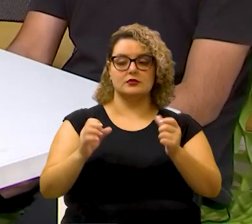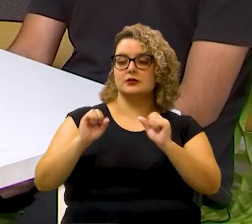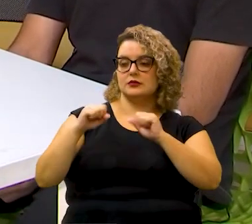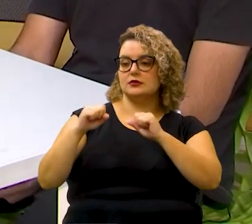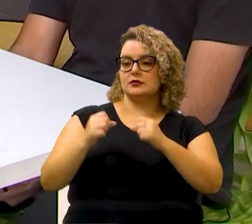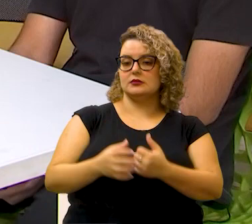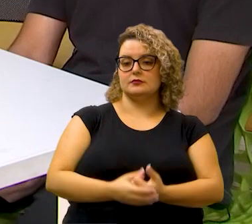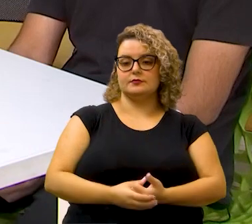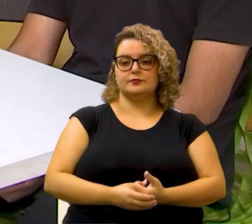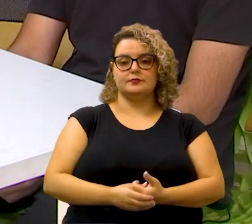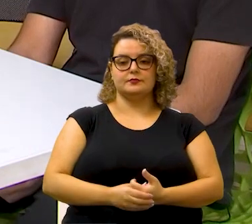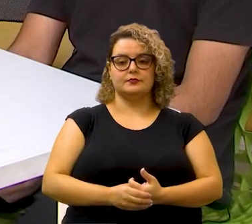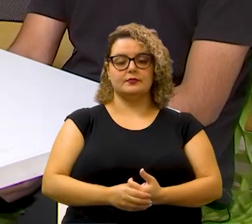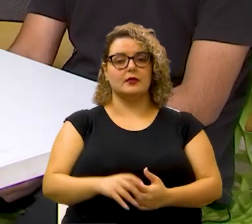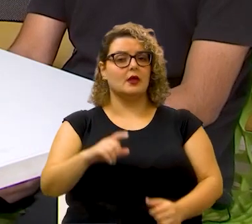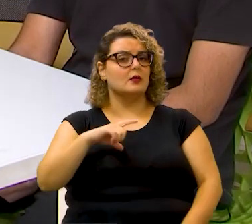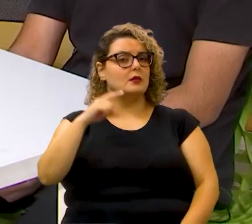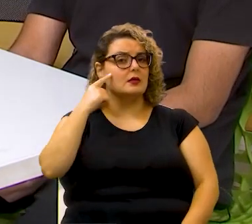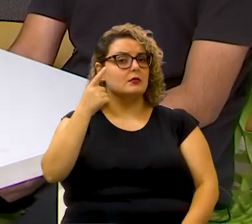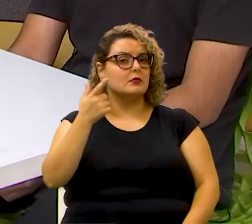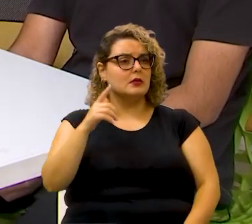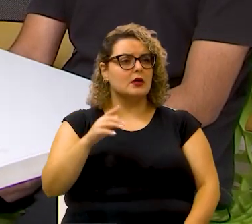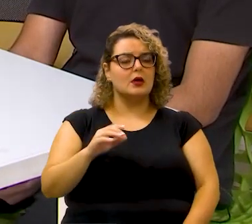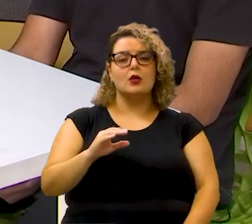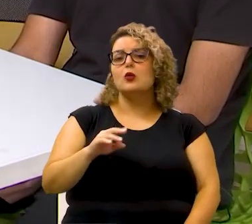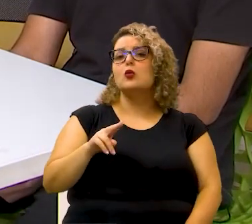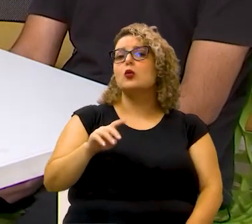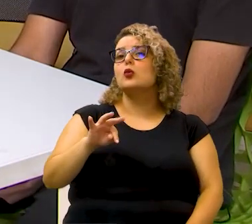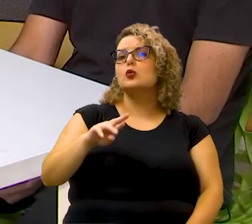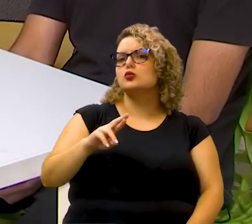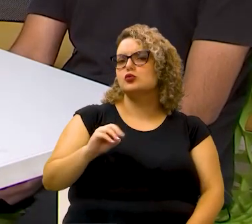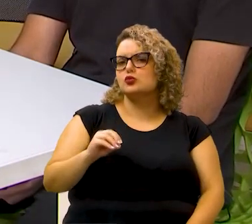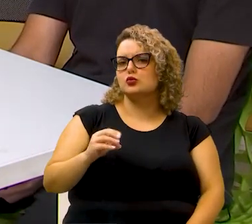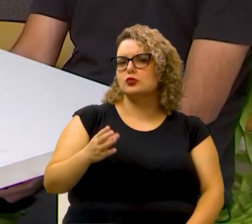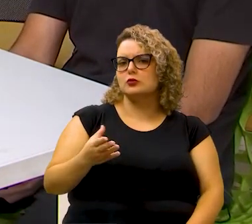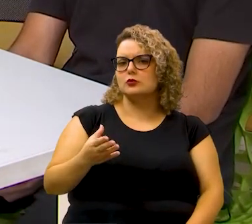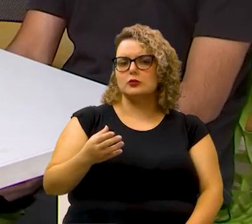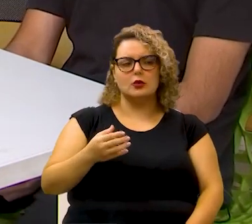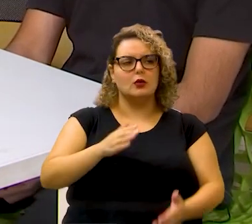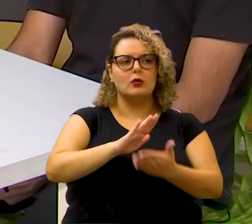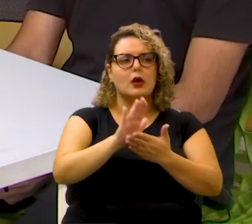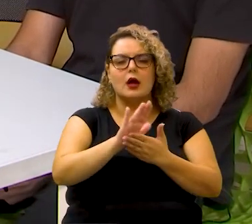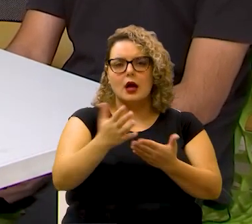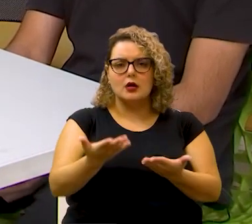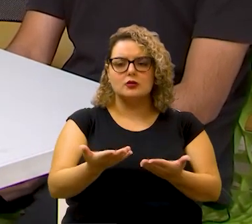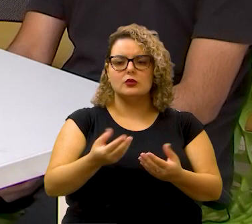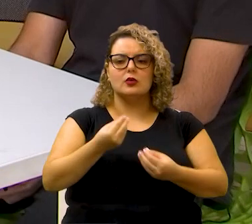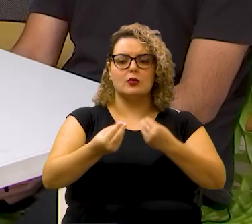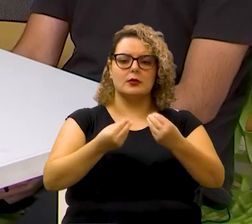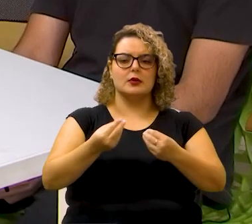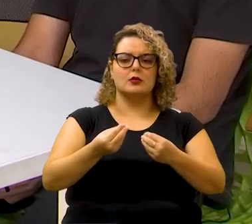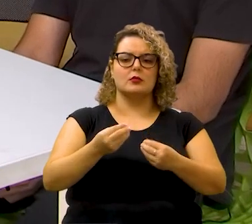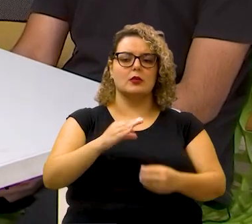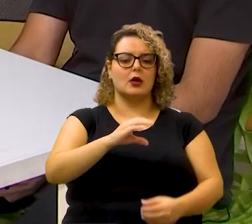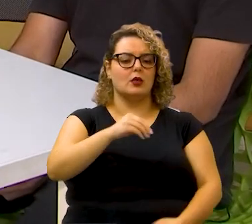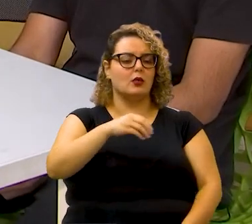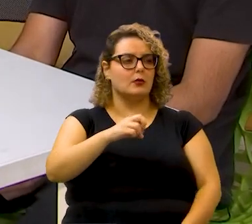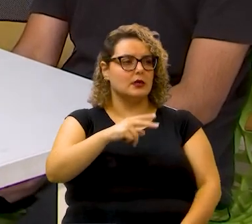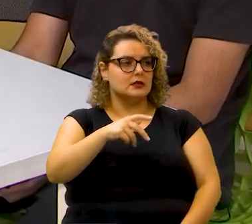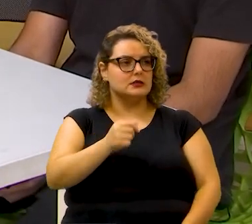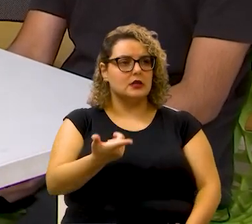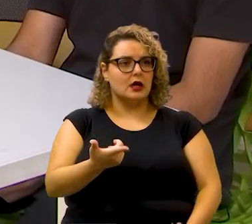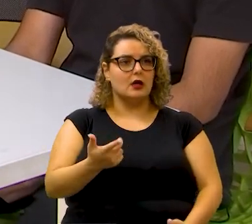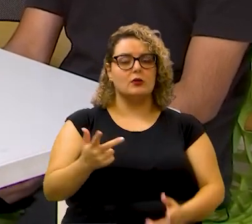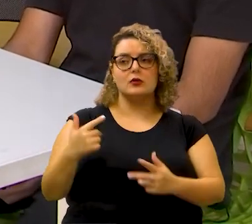incentivou, né? E para a gente ter uma noção de custo, assim, quanto custaria uma estação normal, comercial, e quanto custou